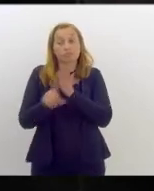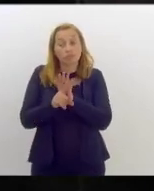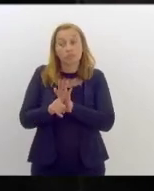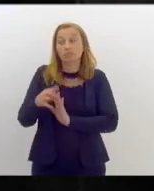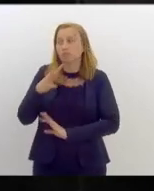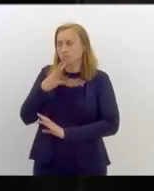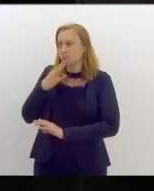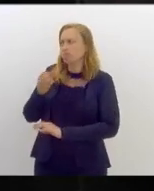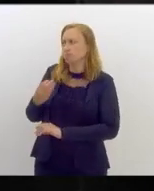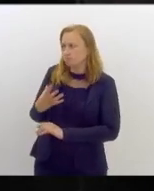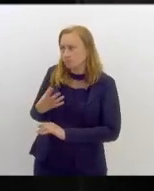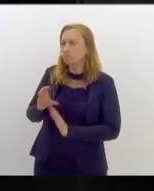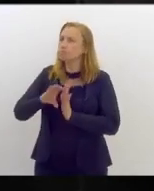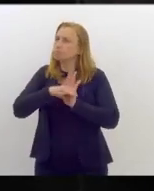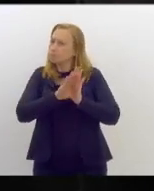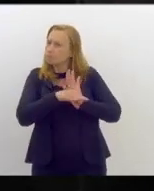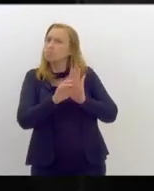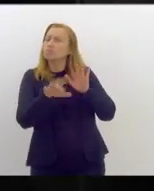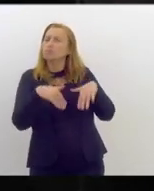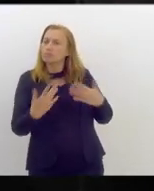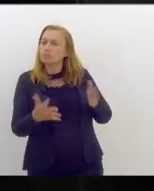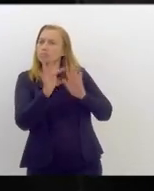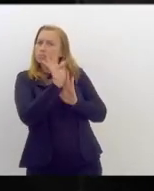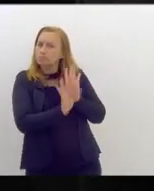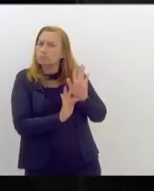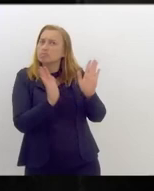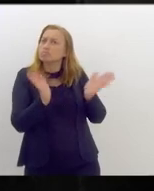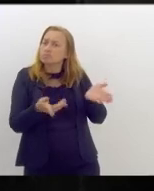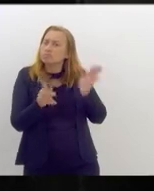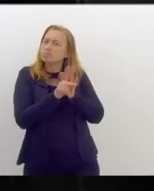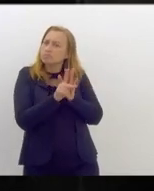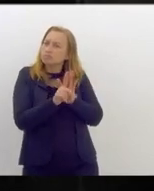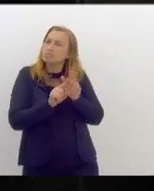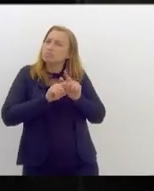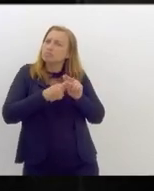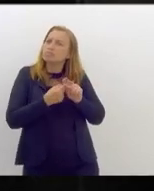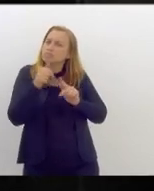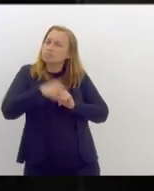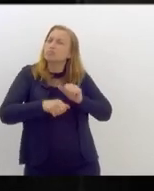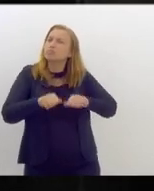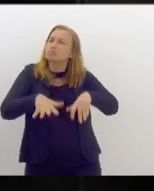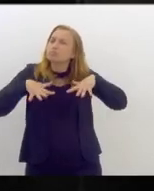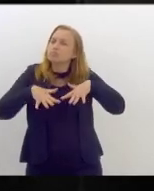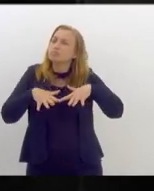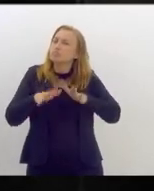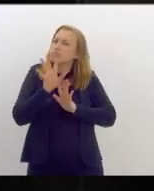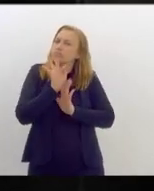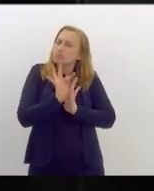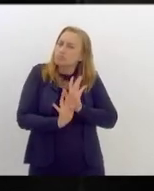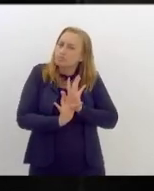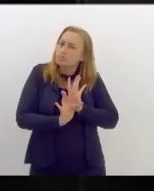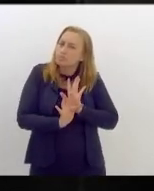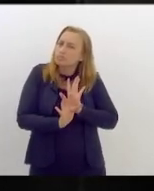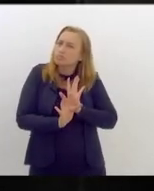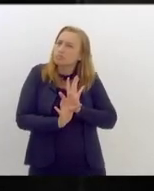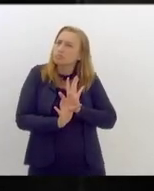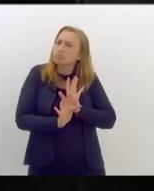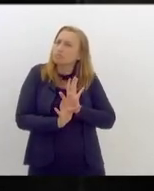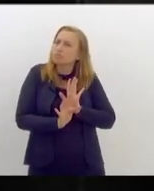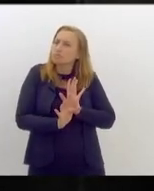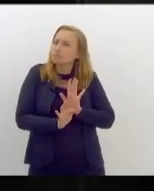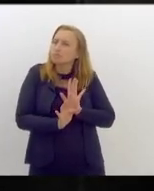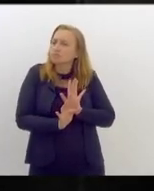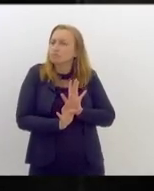o conceito Então o texto que veio agora nesse projeto que foi corrigido aqui em plenário um texto no mínimo Maroto